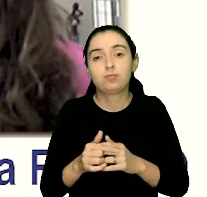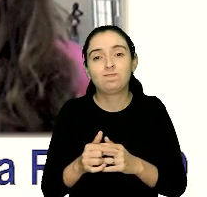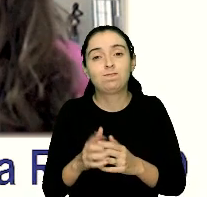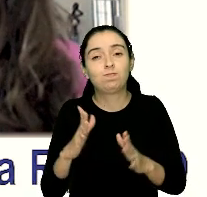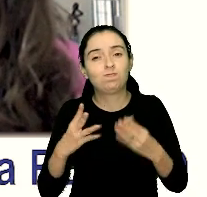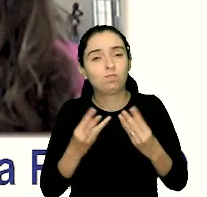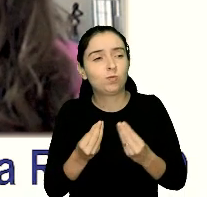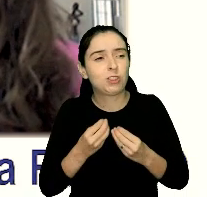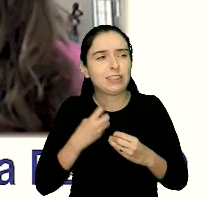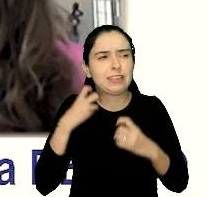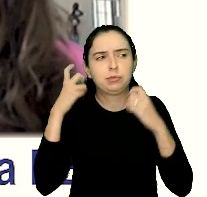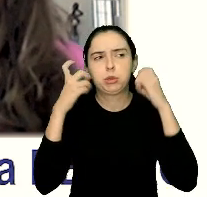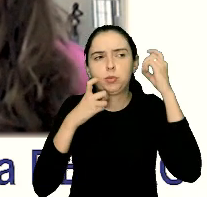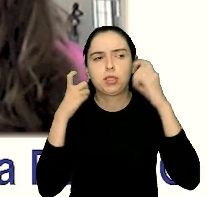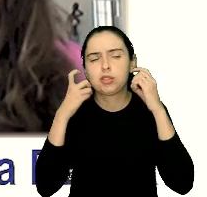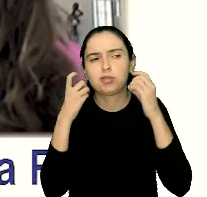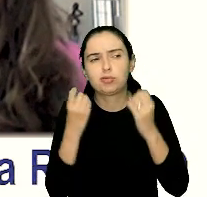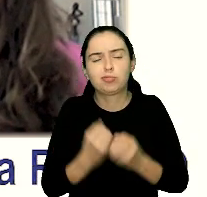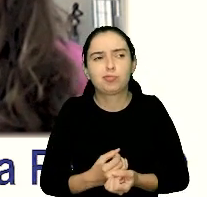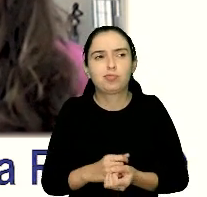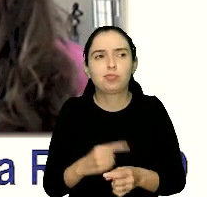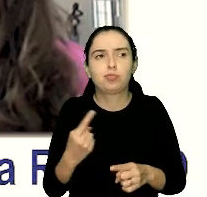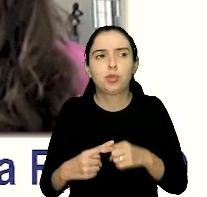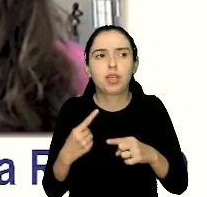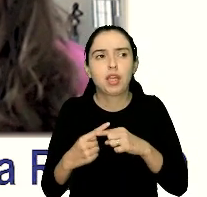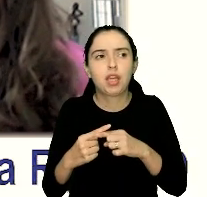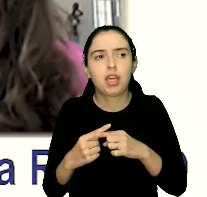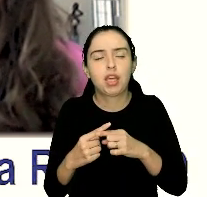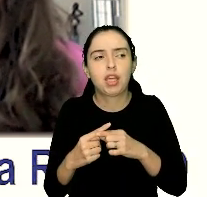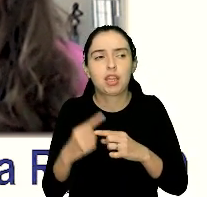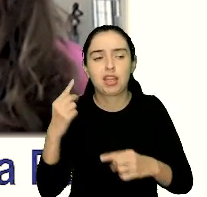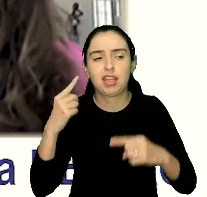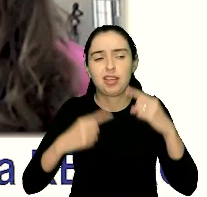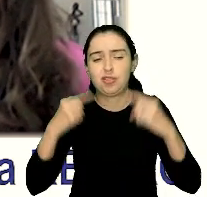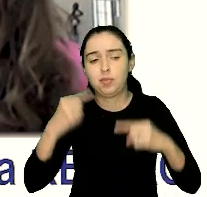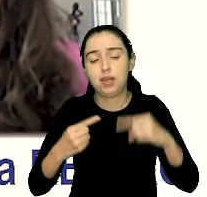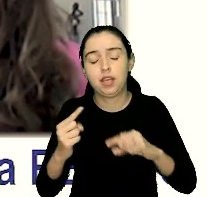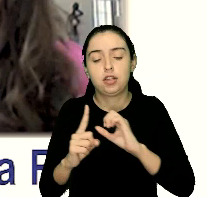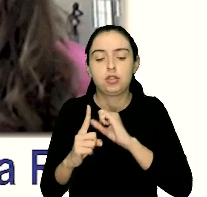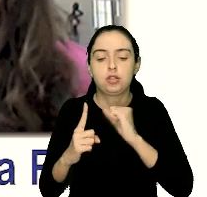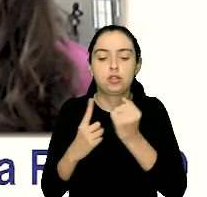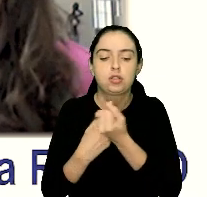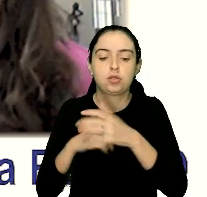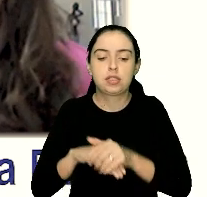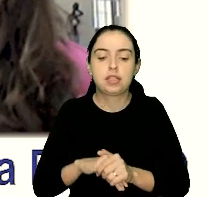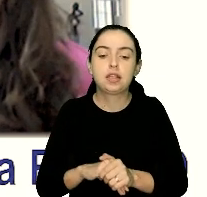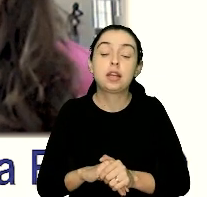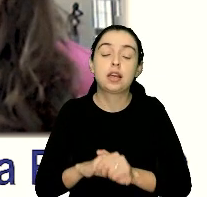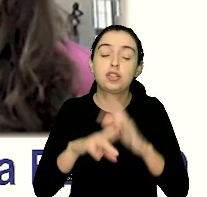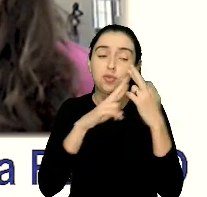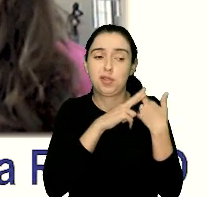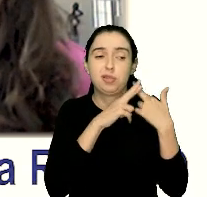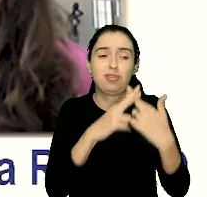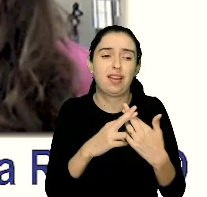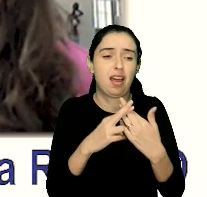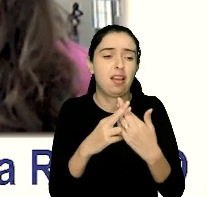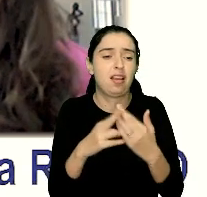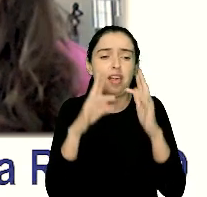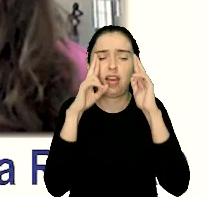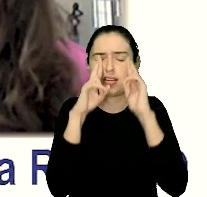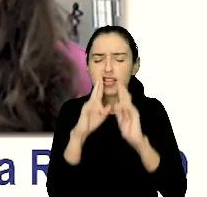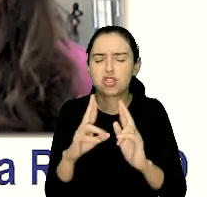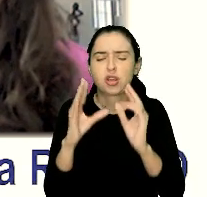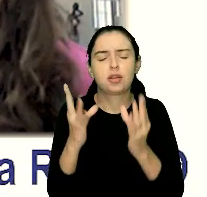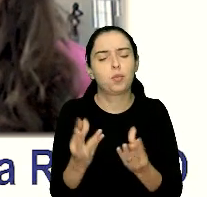também com conflitos humanos e porque tem uma responsabilidade muito grande, né, de entregar o direito